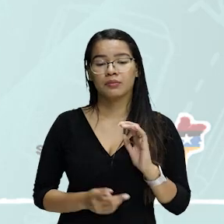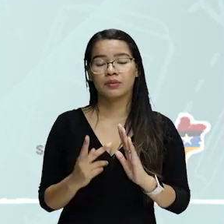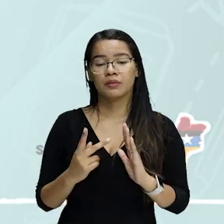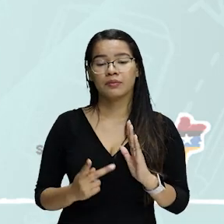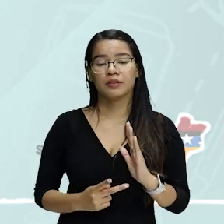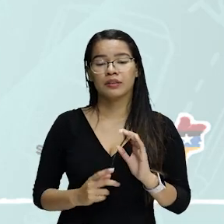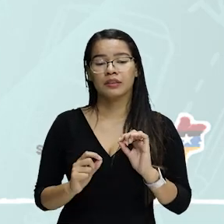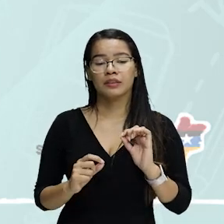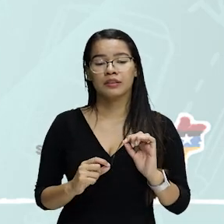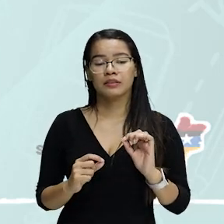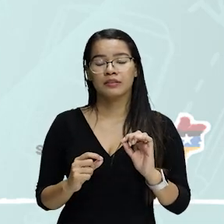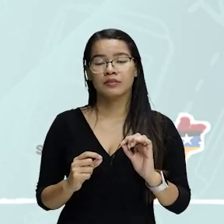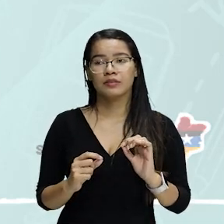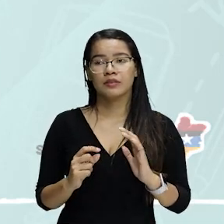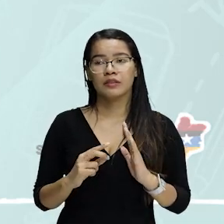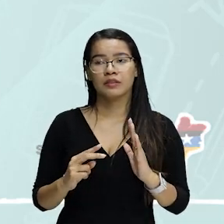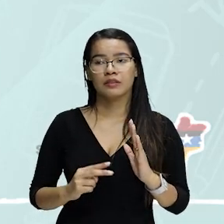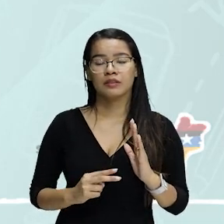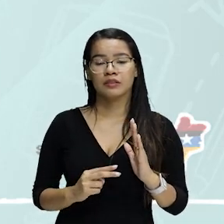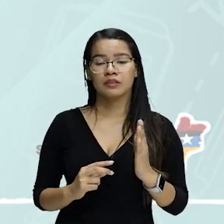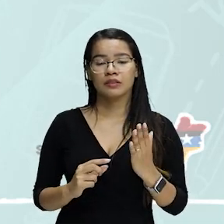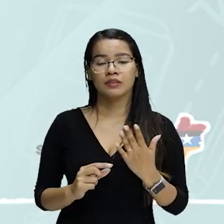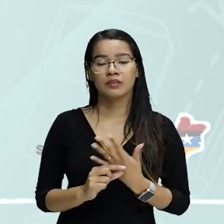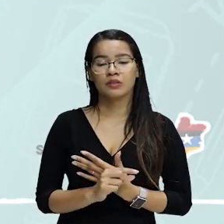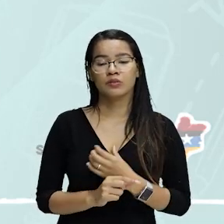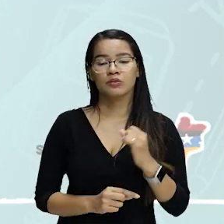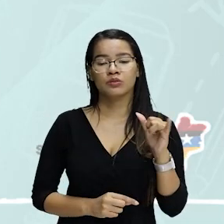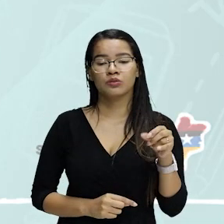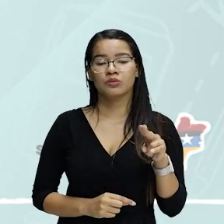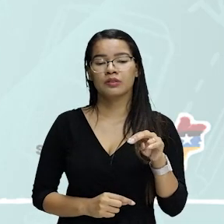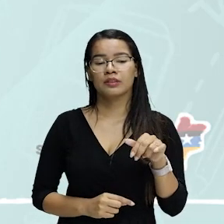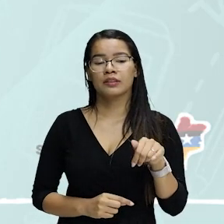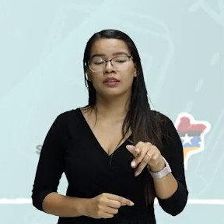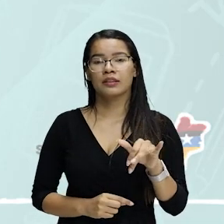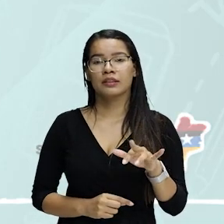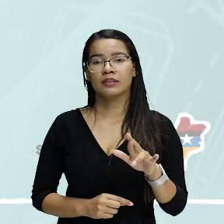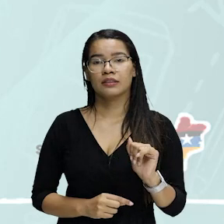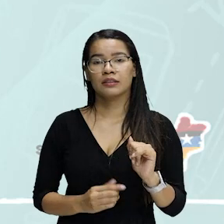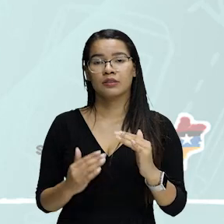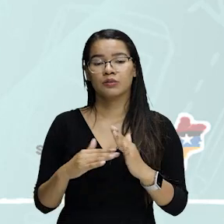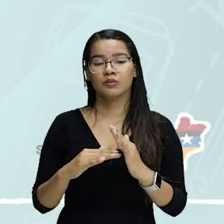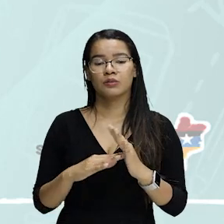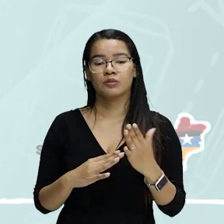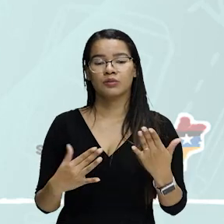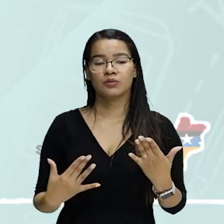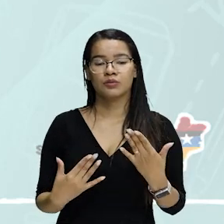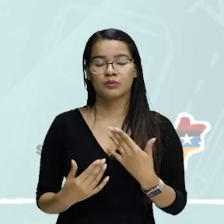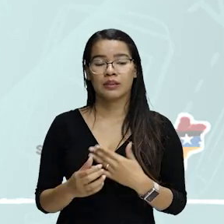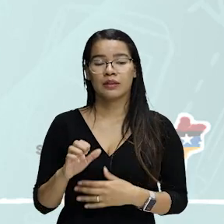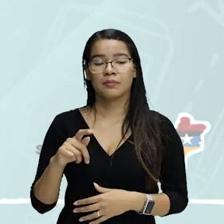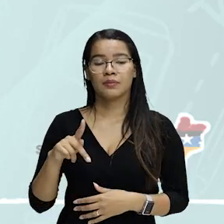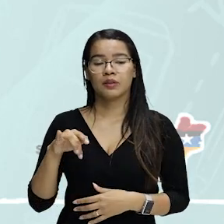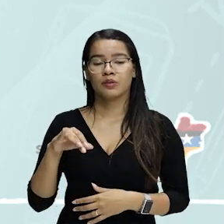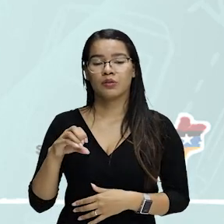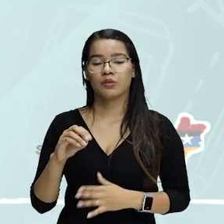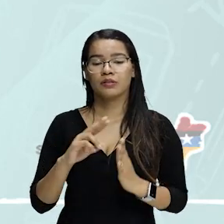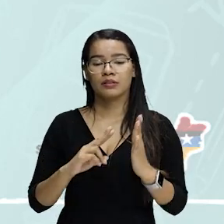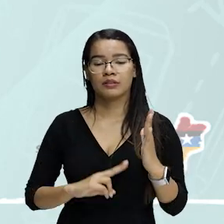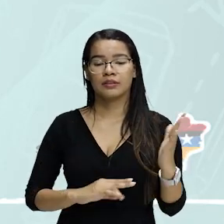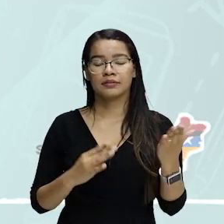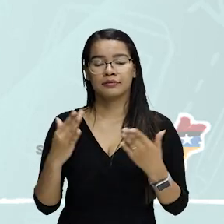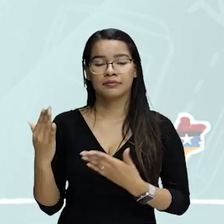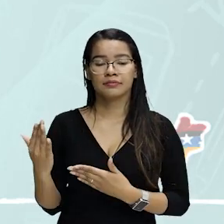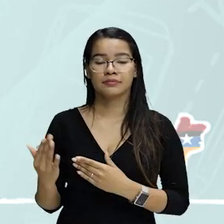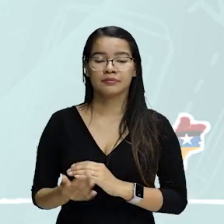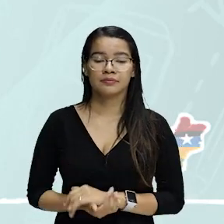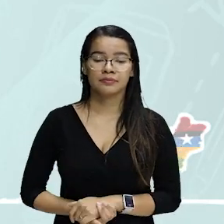lírico que se vê em Junqueira Freire. E para finalizar, o épico, Dentro ouviam